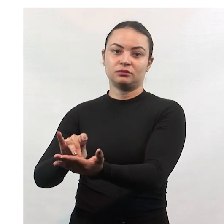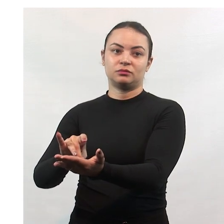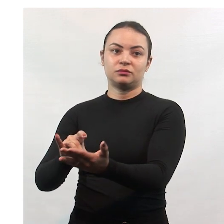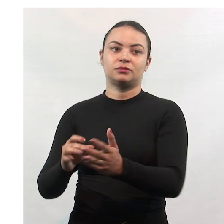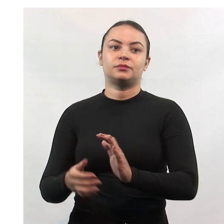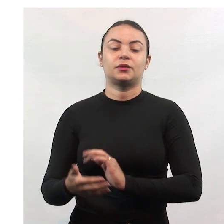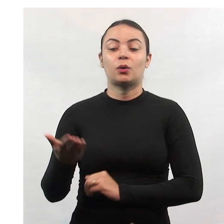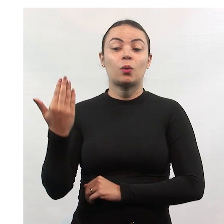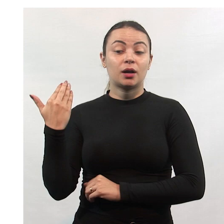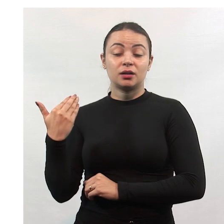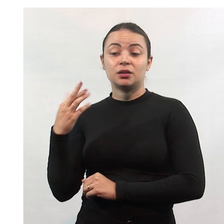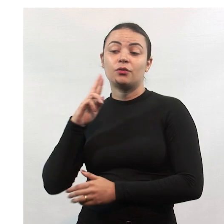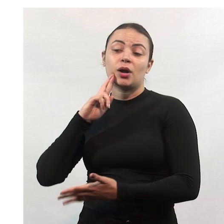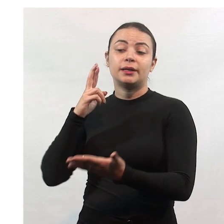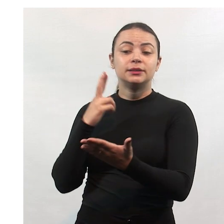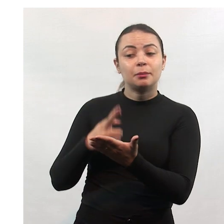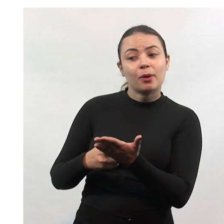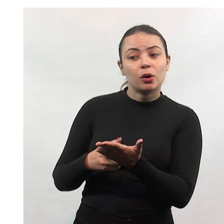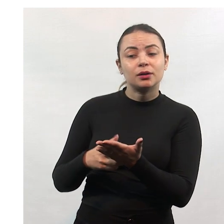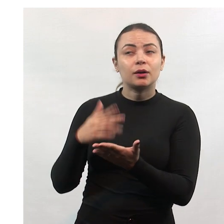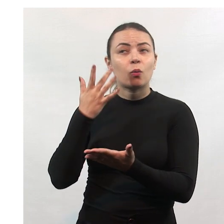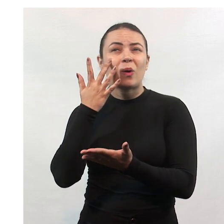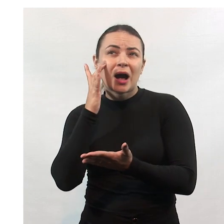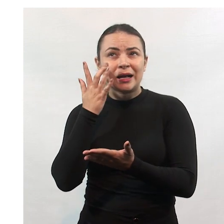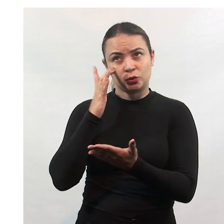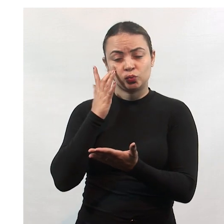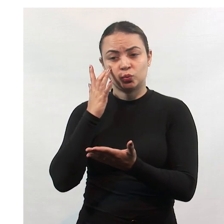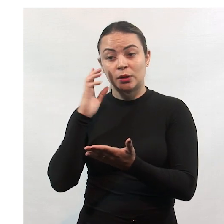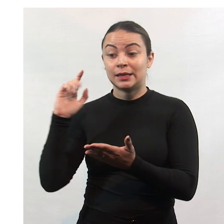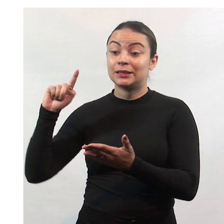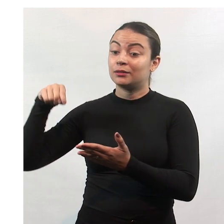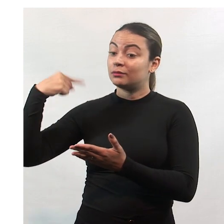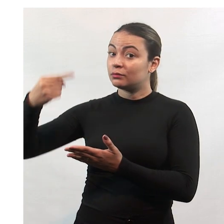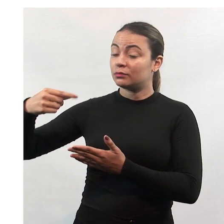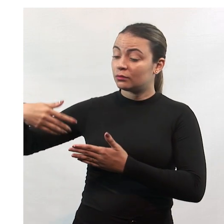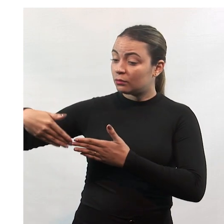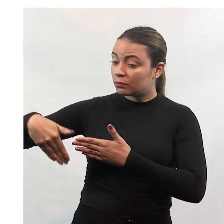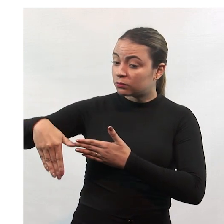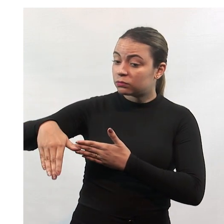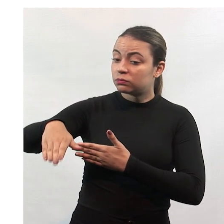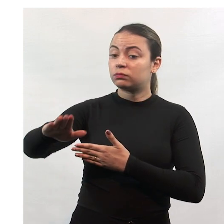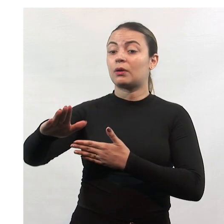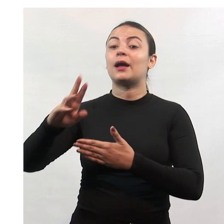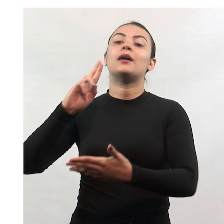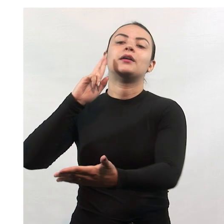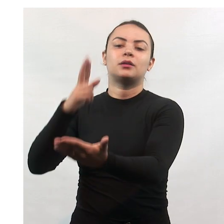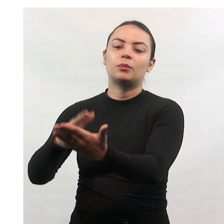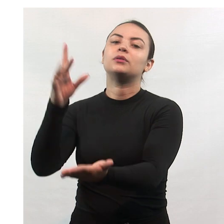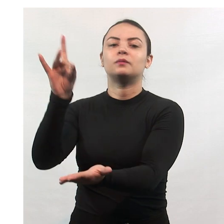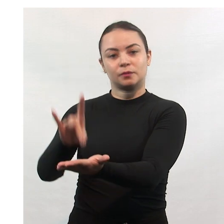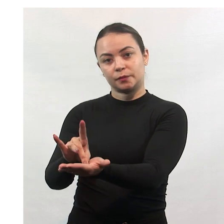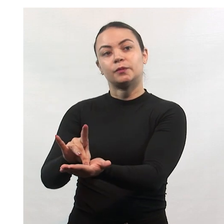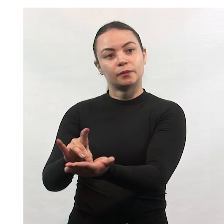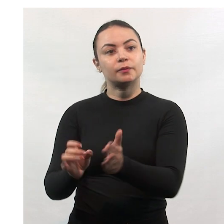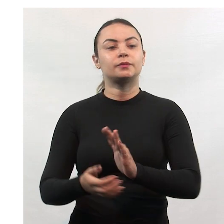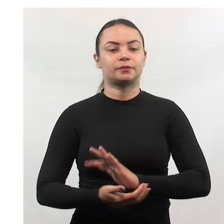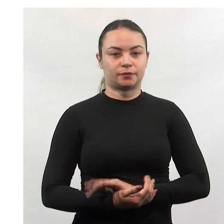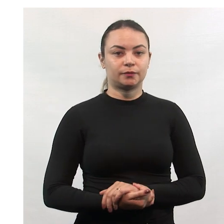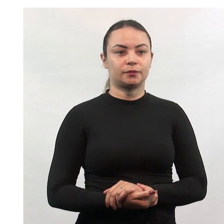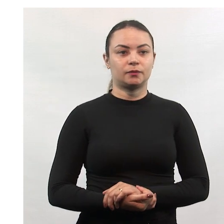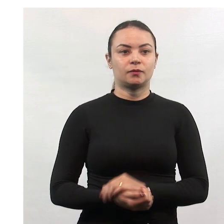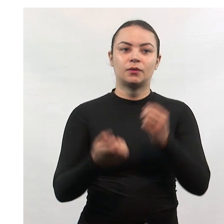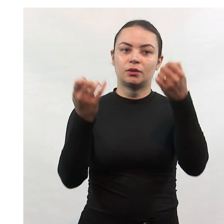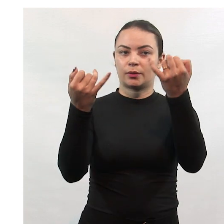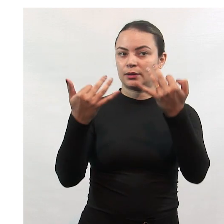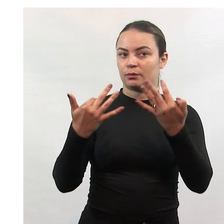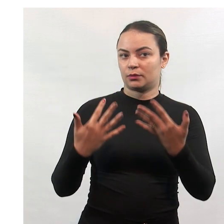uma resposta válida ou não, tá? Dentro da introdução ainda, a gente tem a justificativa, né, que é uma apresentação